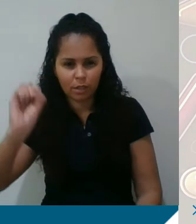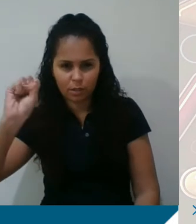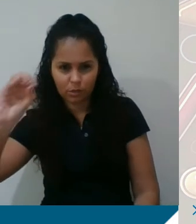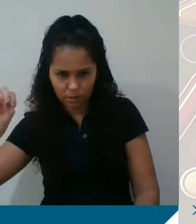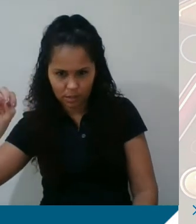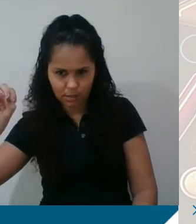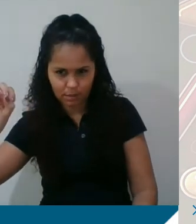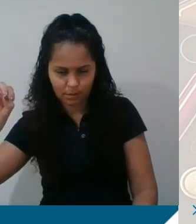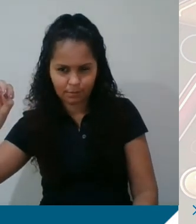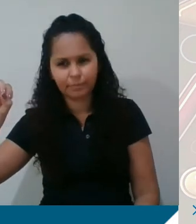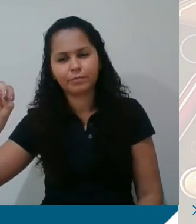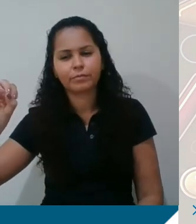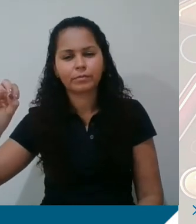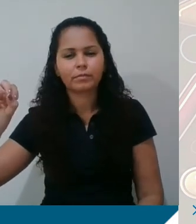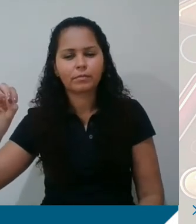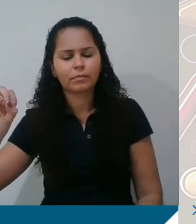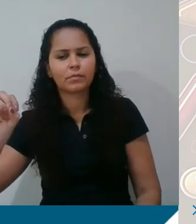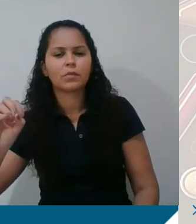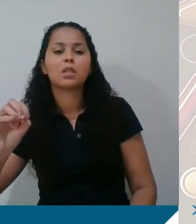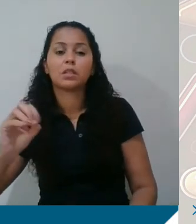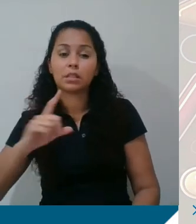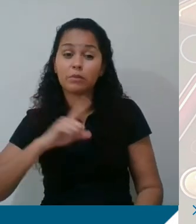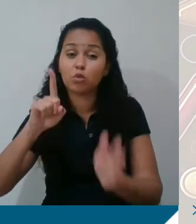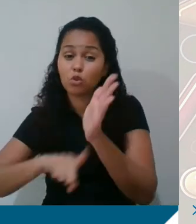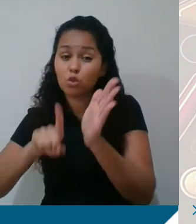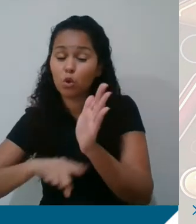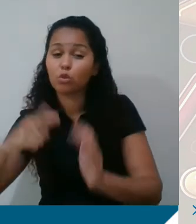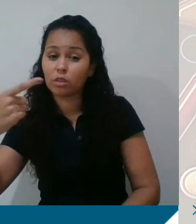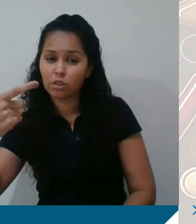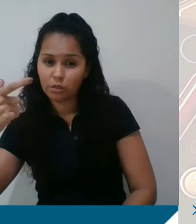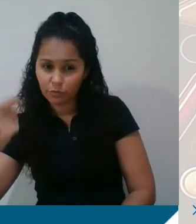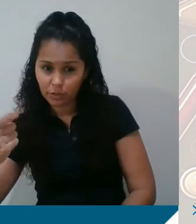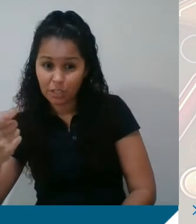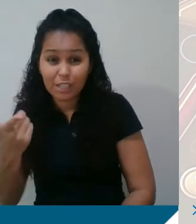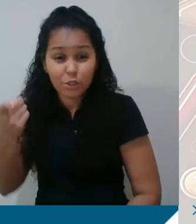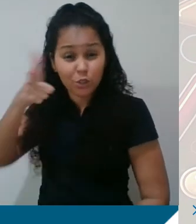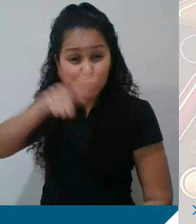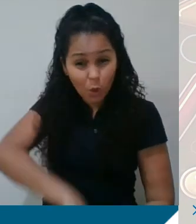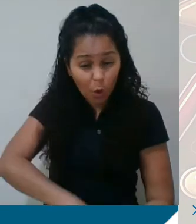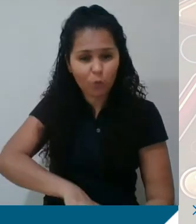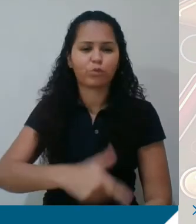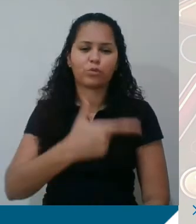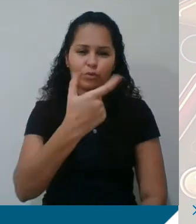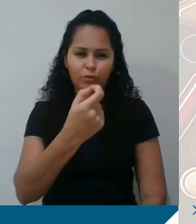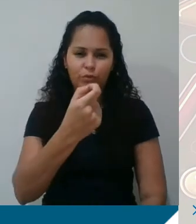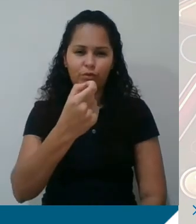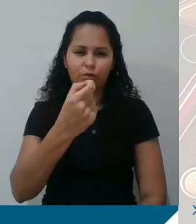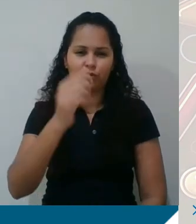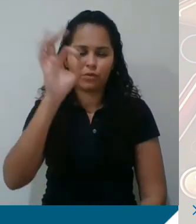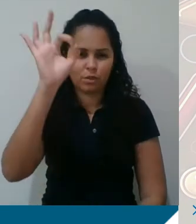vocês queiram, está escrito, foi a primeira anotação dos descontos, foi um desconto de 20%. Então, se você incide um novo desconto